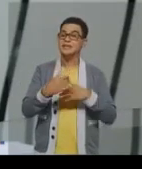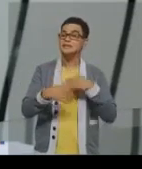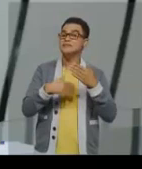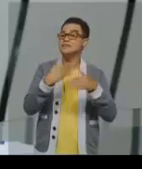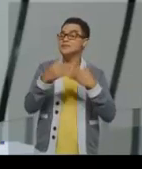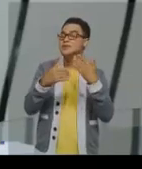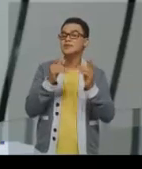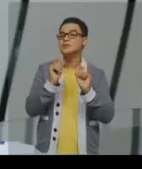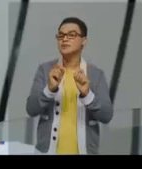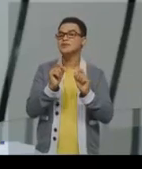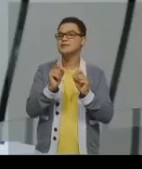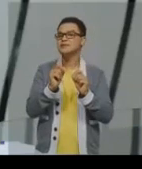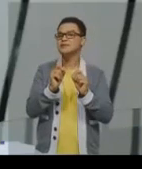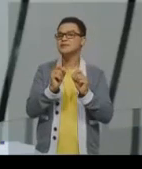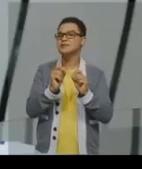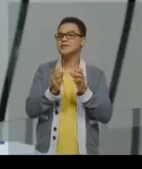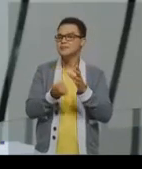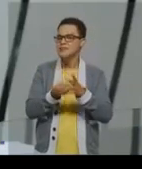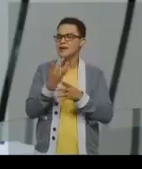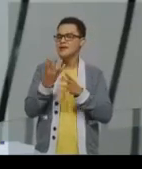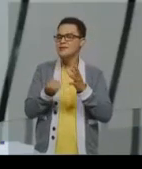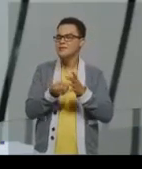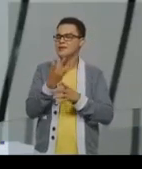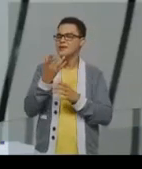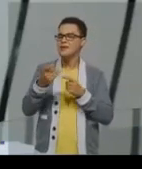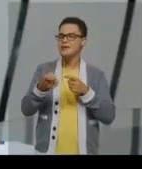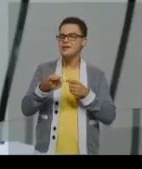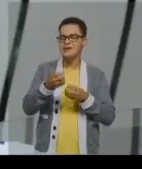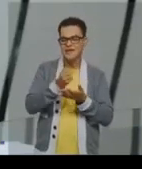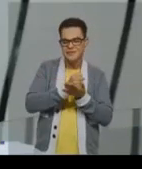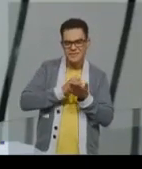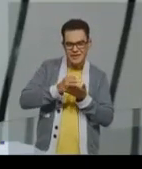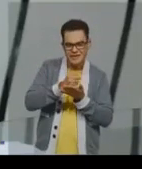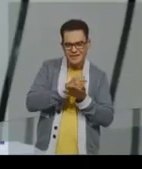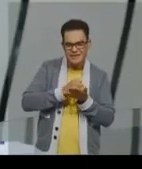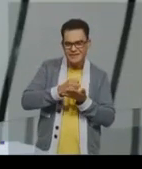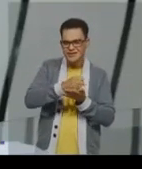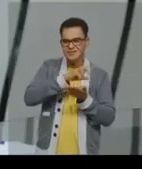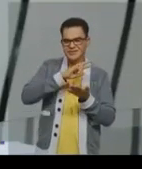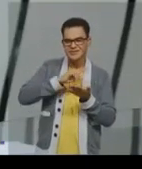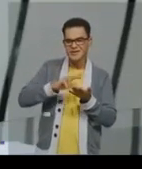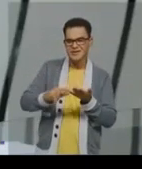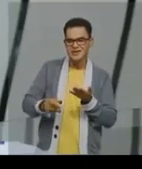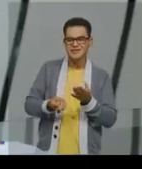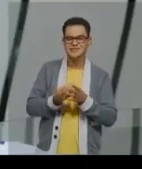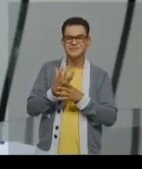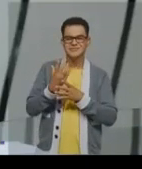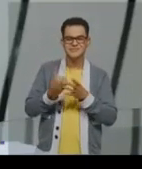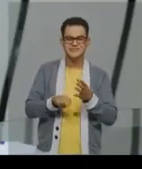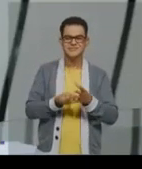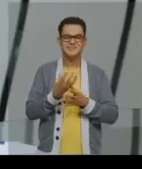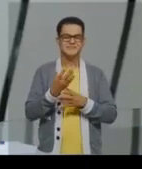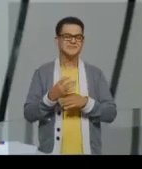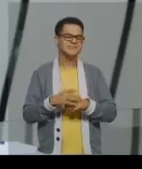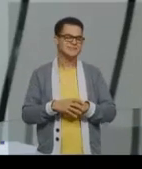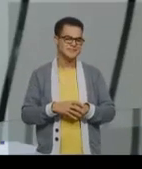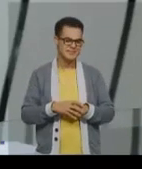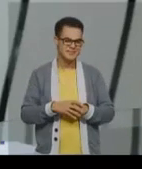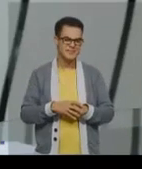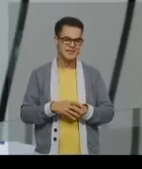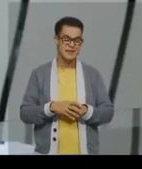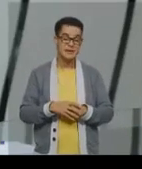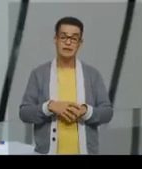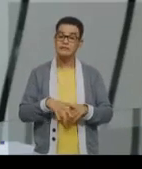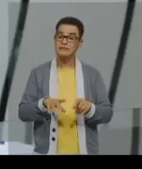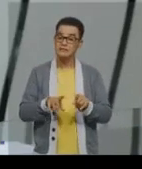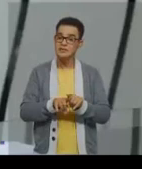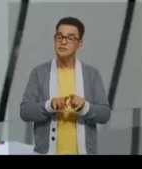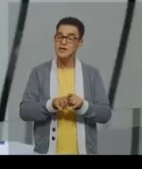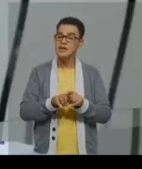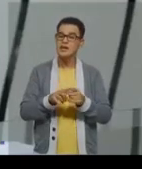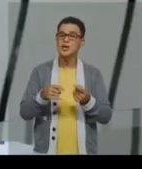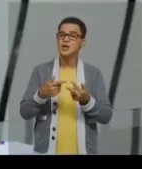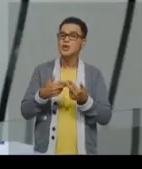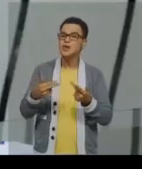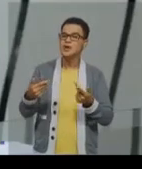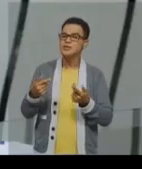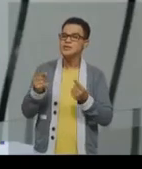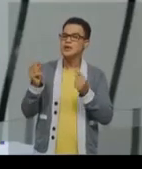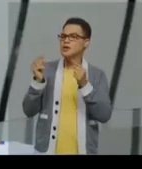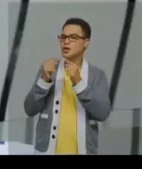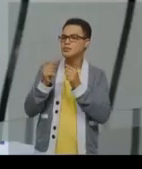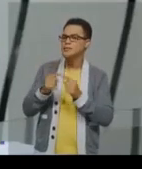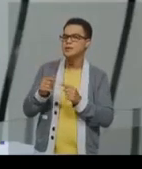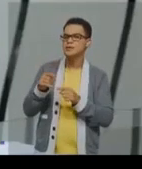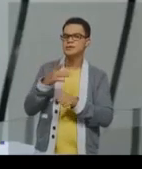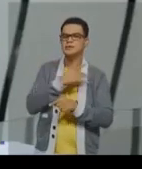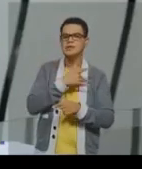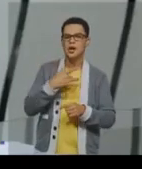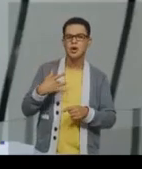medicamentos, né, que muitos aí são desenvolvidos nesse período, outros instrumentos mesmo que estão associados à saúde, a práticas